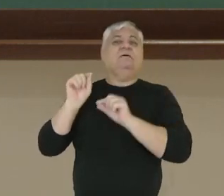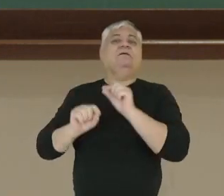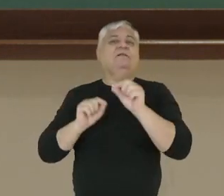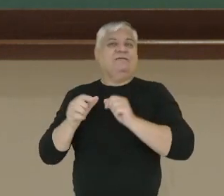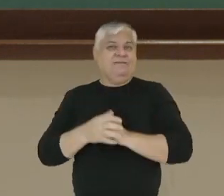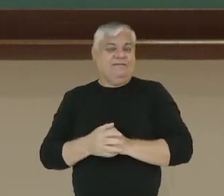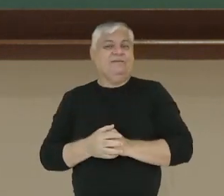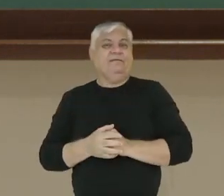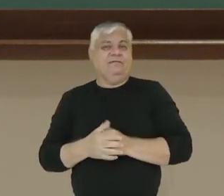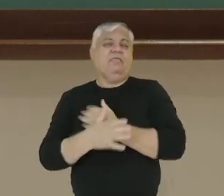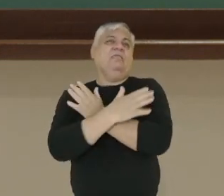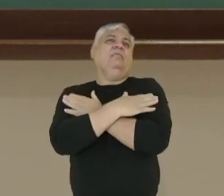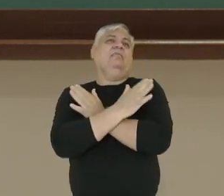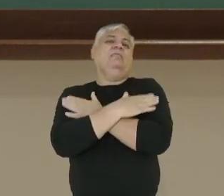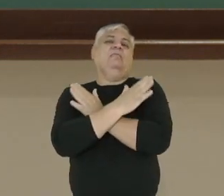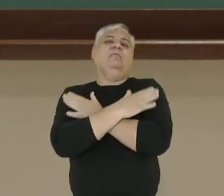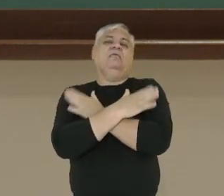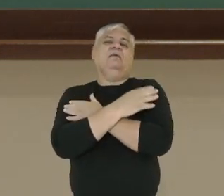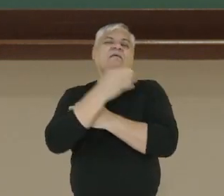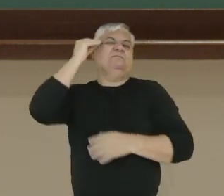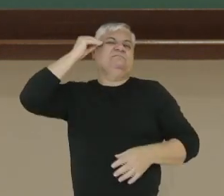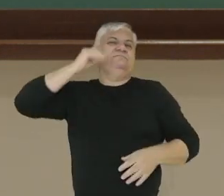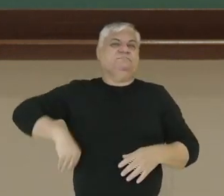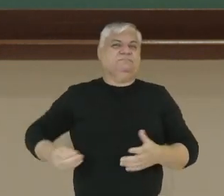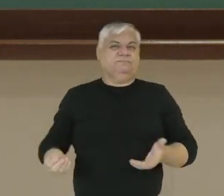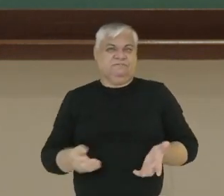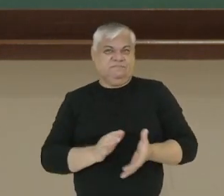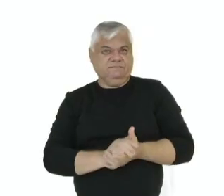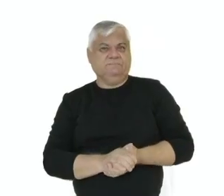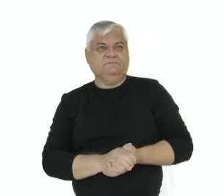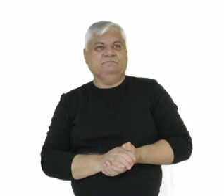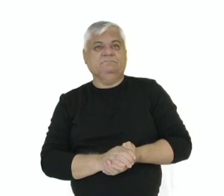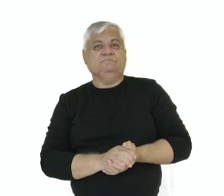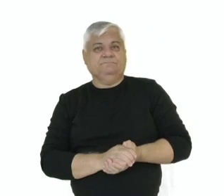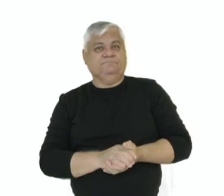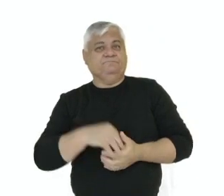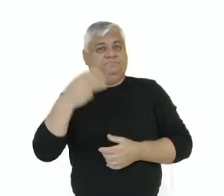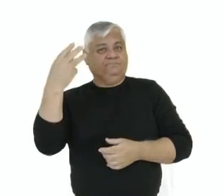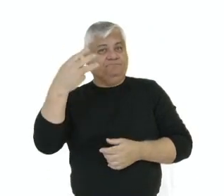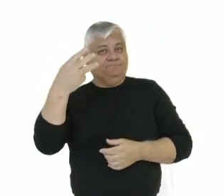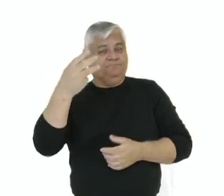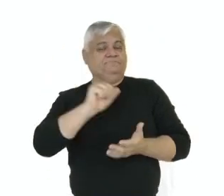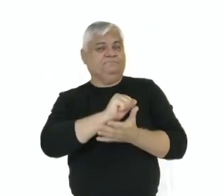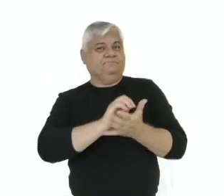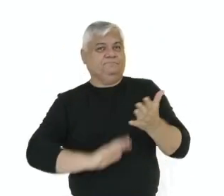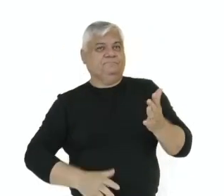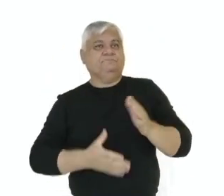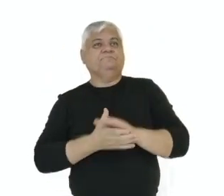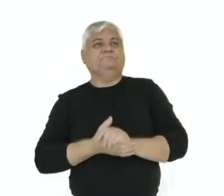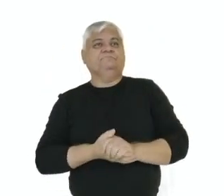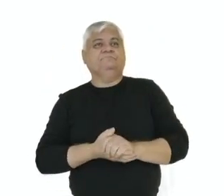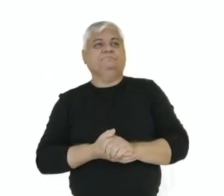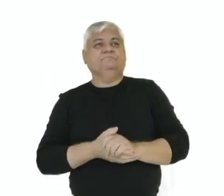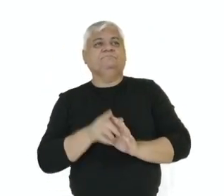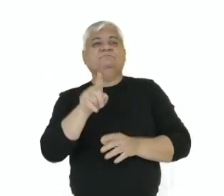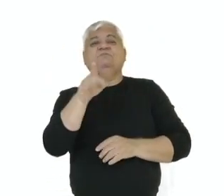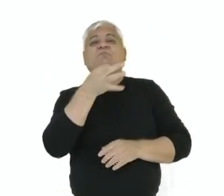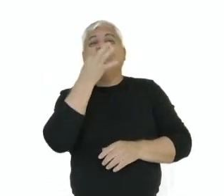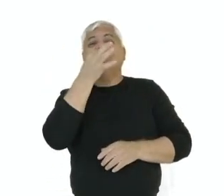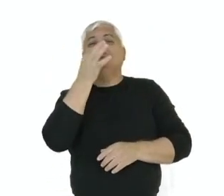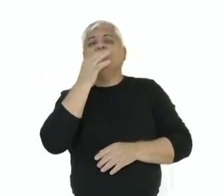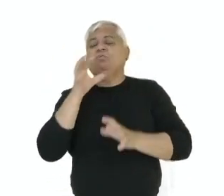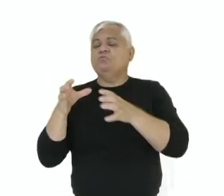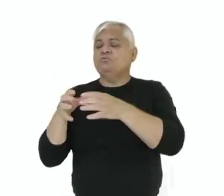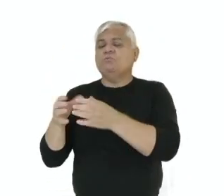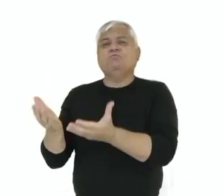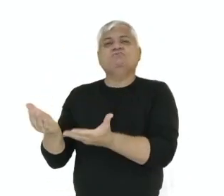fazer nada, acaba por desanimar. Exercício de número 3. Na sua opinião, o que os